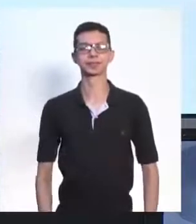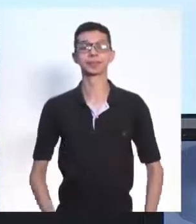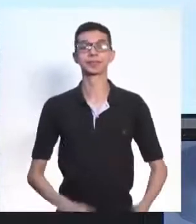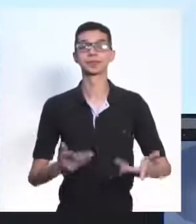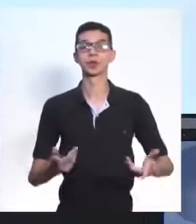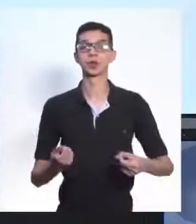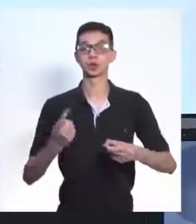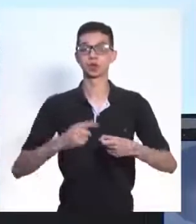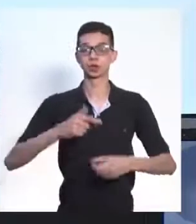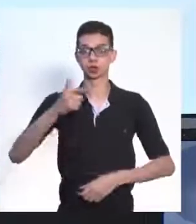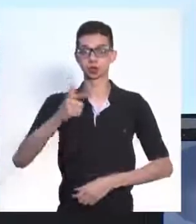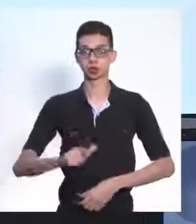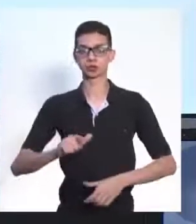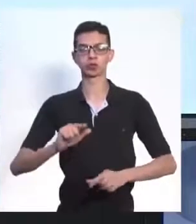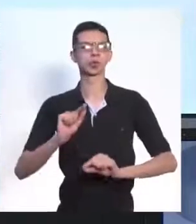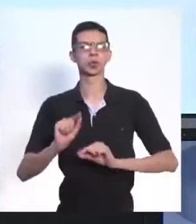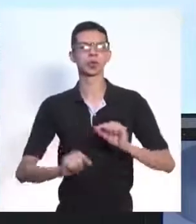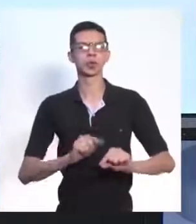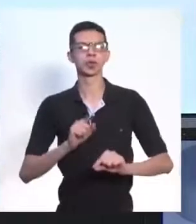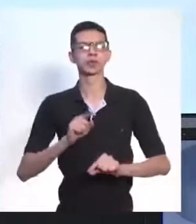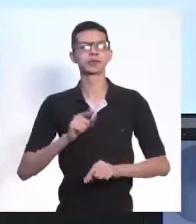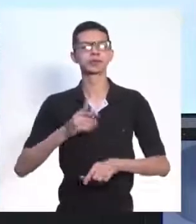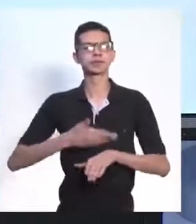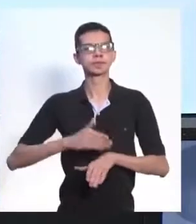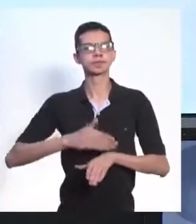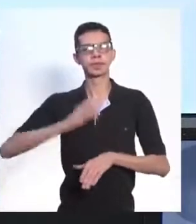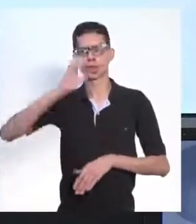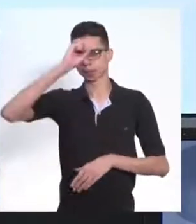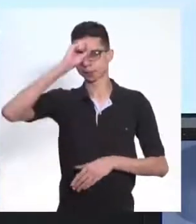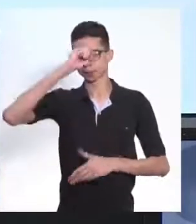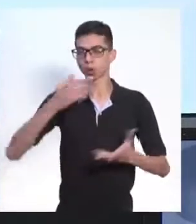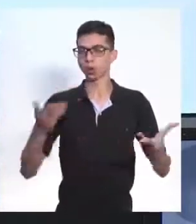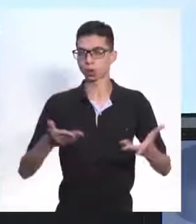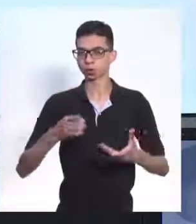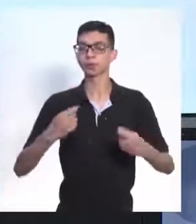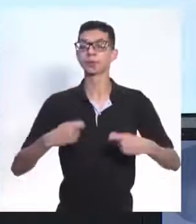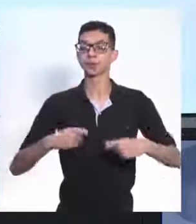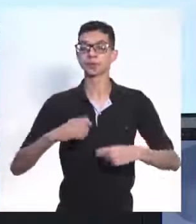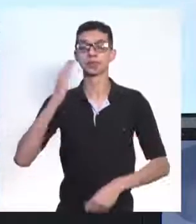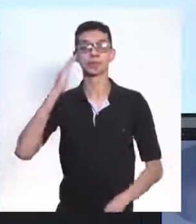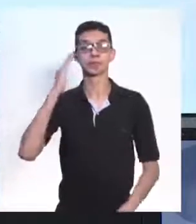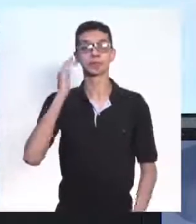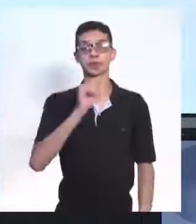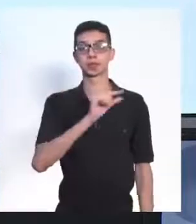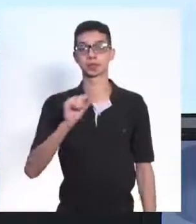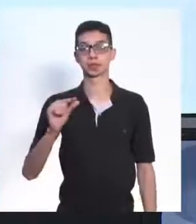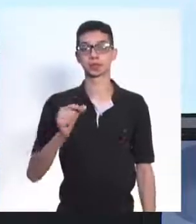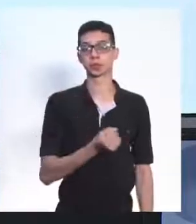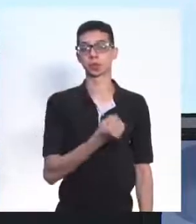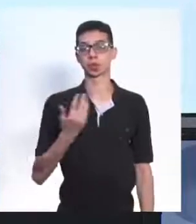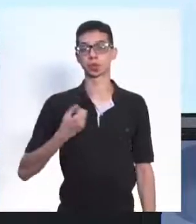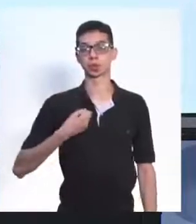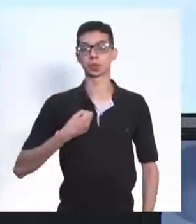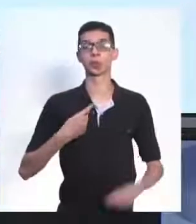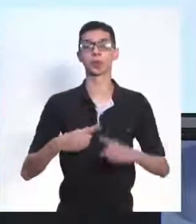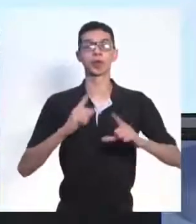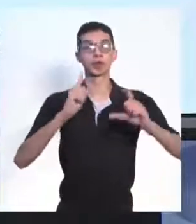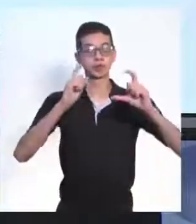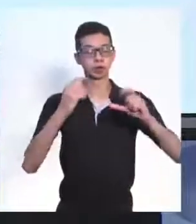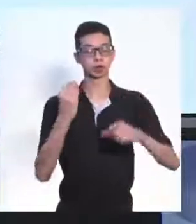habilidade, porque vocês precisam do código da habilidade para poder fazer a postagem da foto, né, da imagem lá no